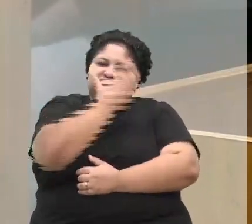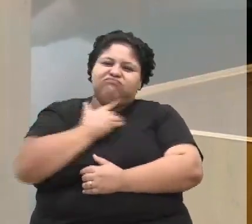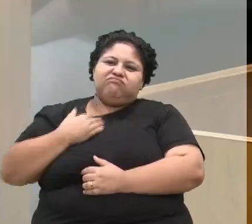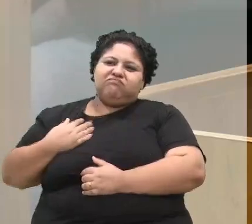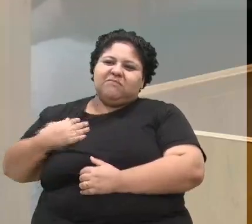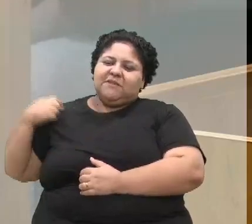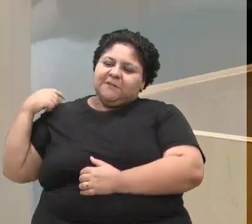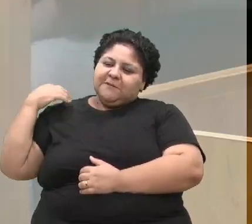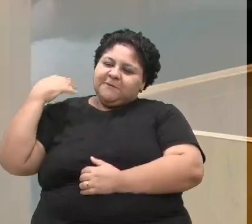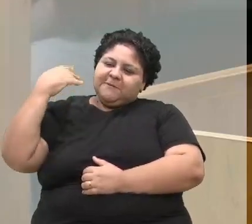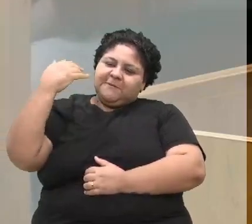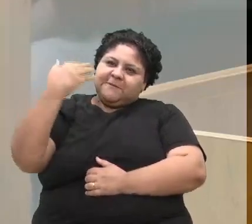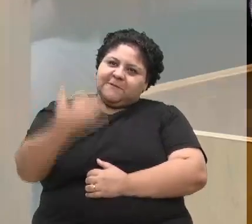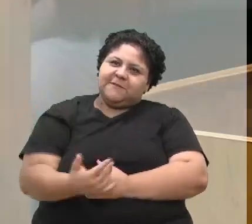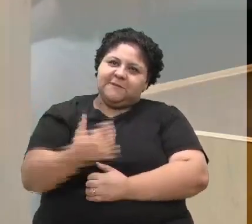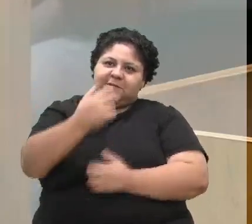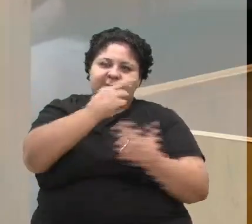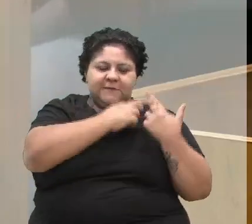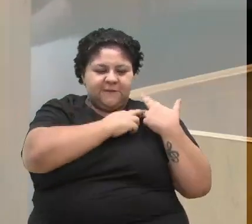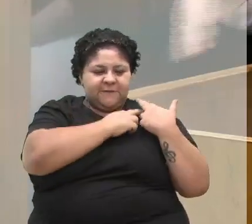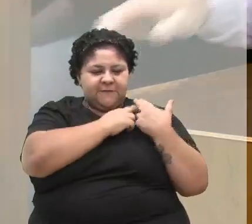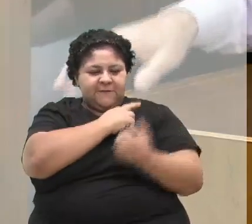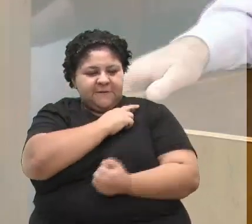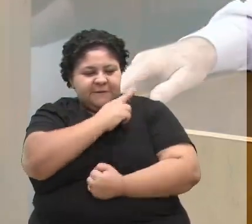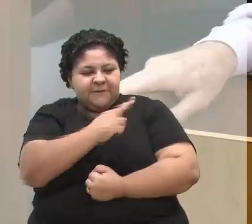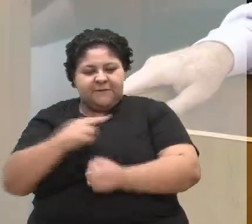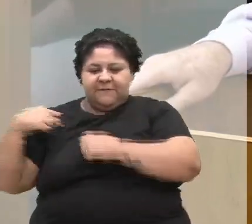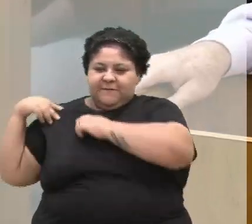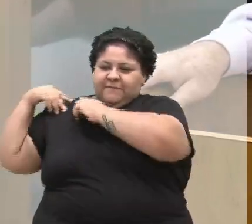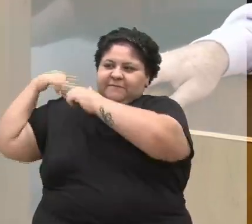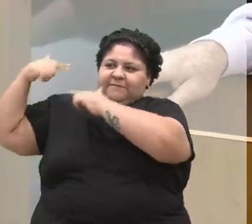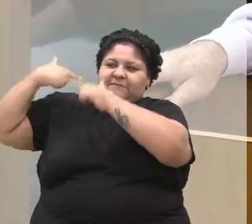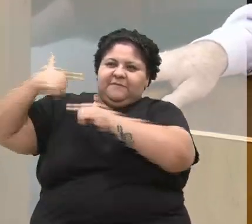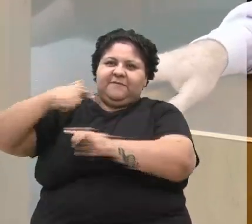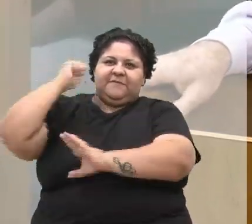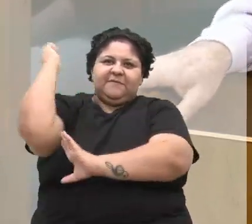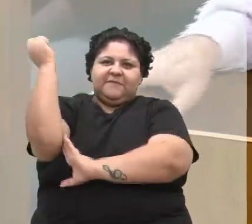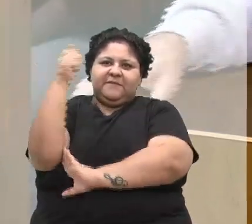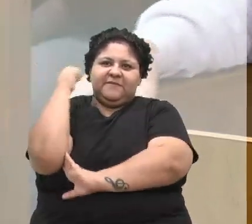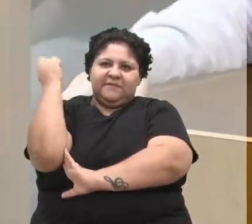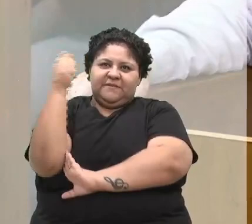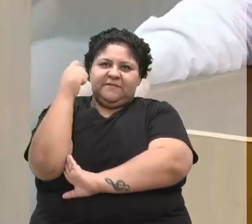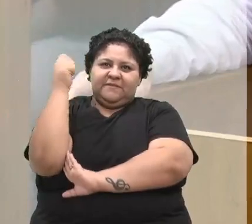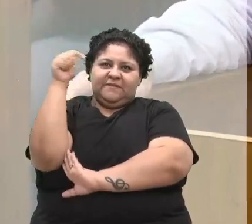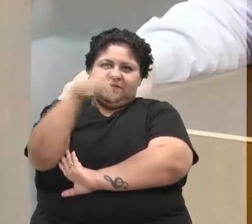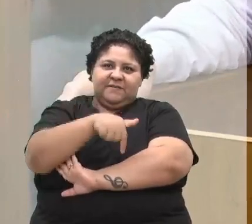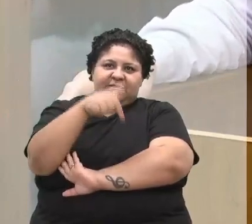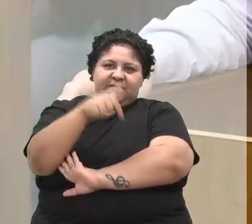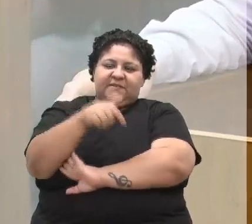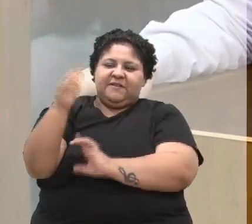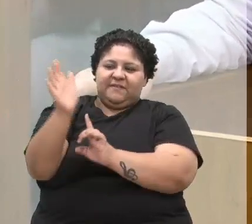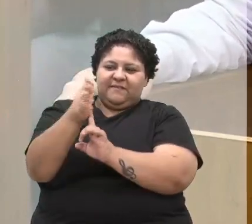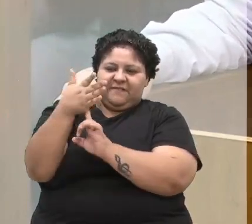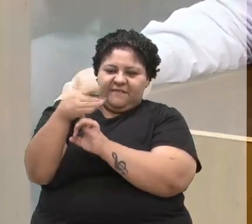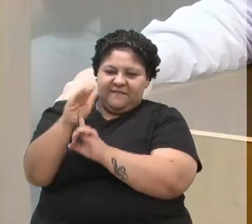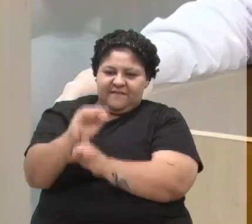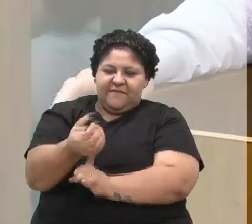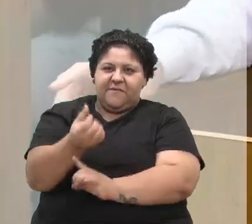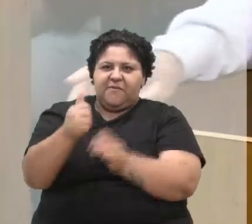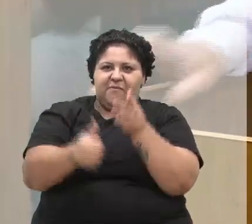longa caminhada representando o tradicionalismo gaúcho, que é a nossa bandeira e o nosso bem